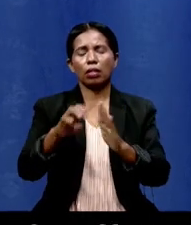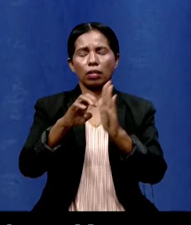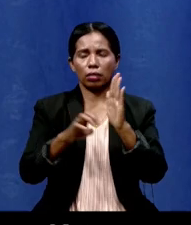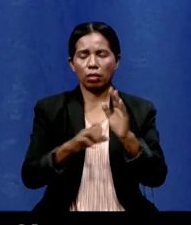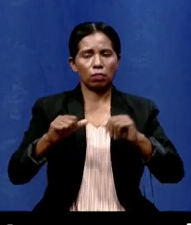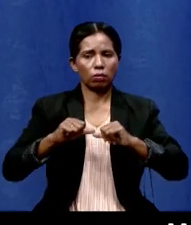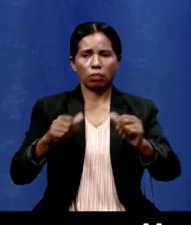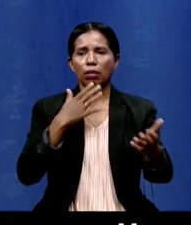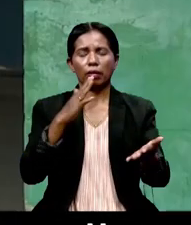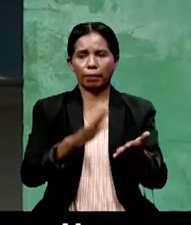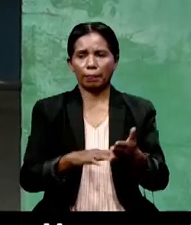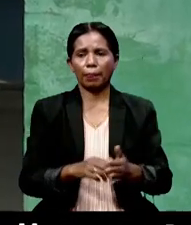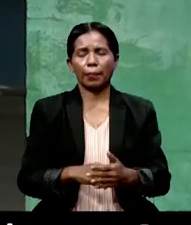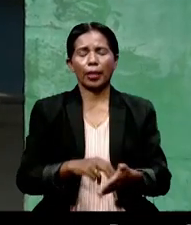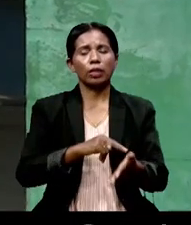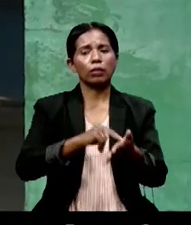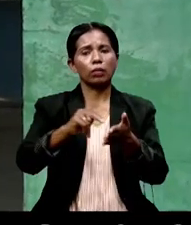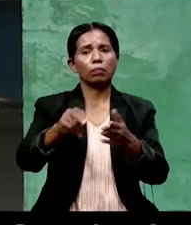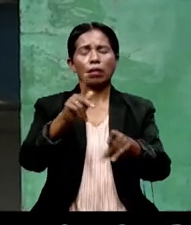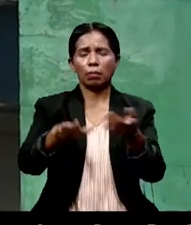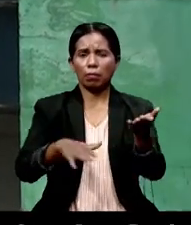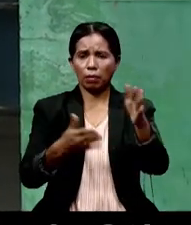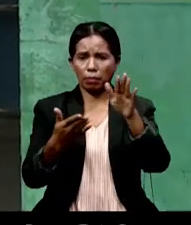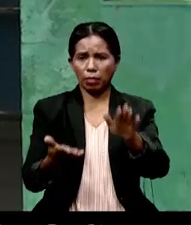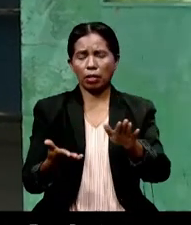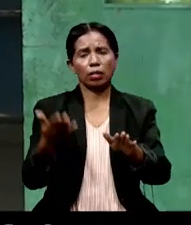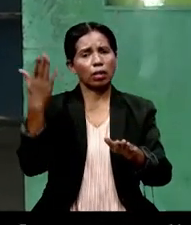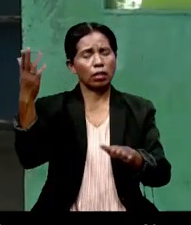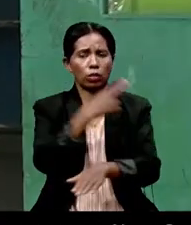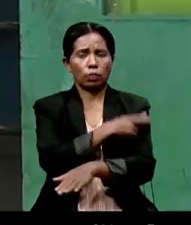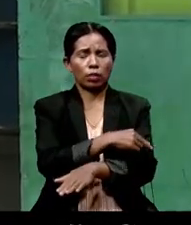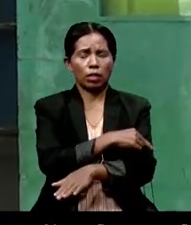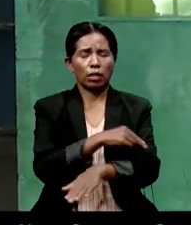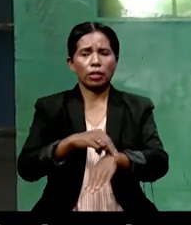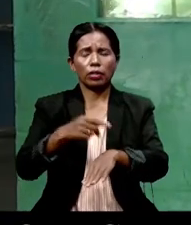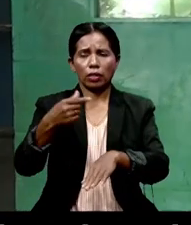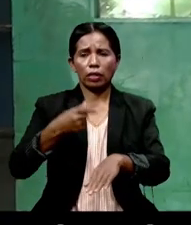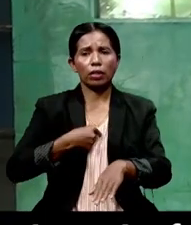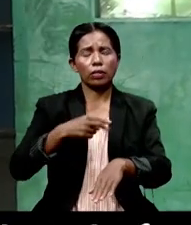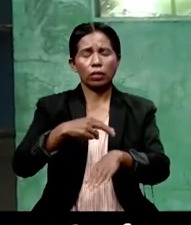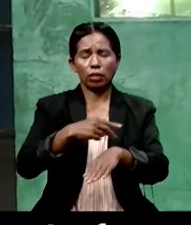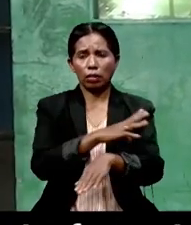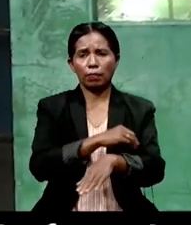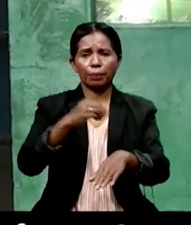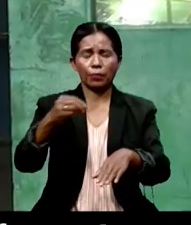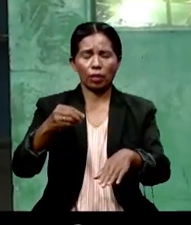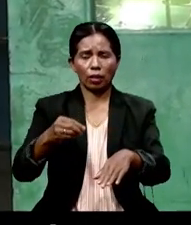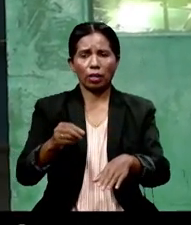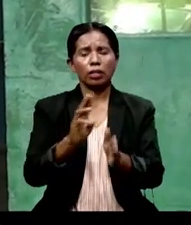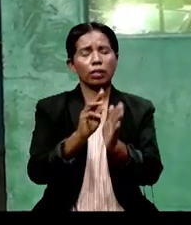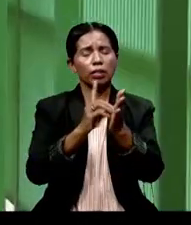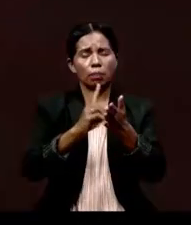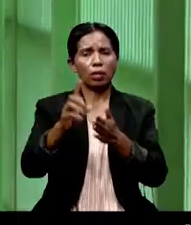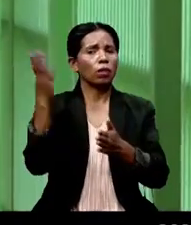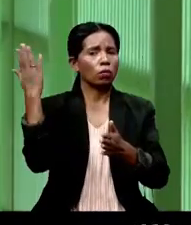lado já número ema paciente mate e hospital nacional e ora sua nulo recinhat semana kotu durante loron